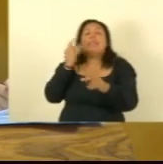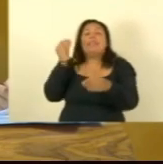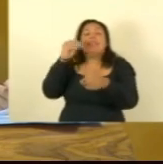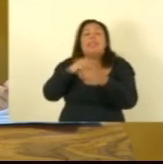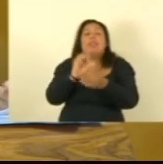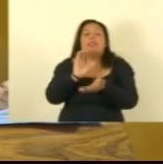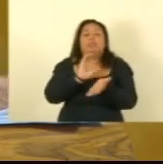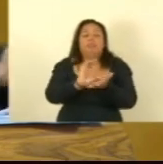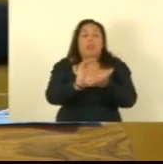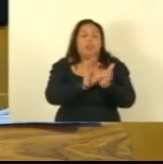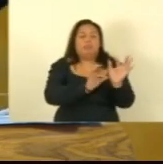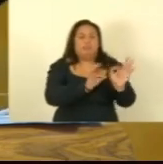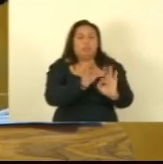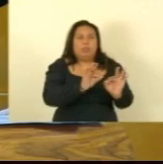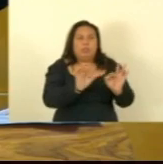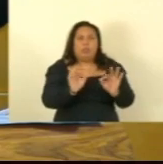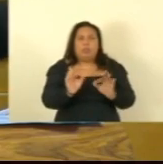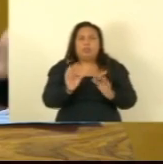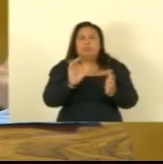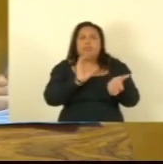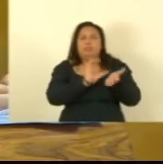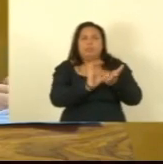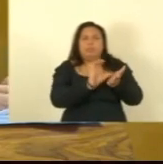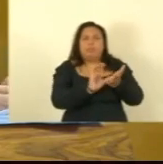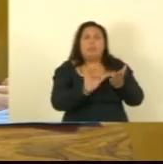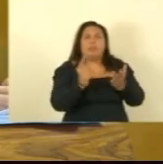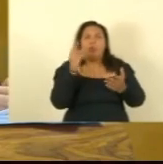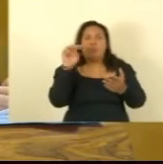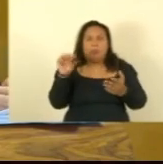orçamento, só um minutinho, meu amigo,